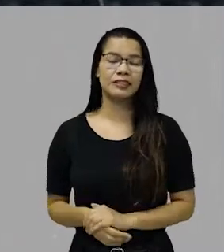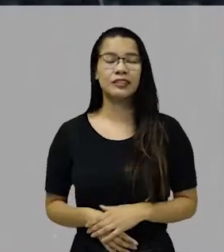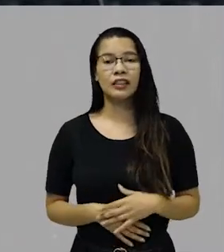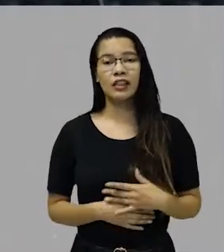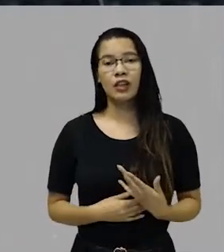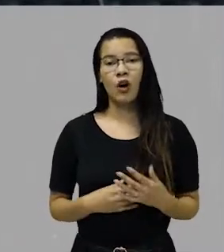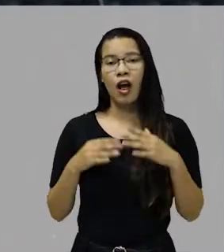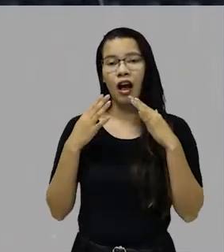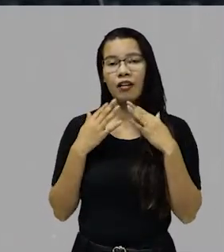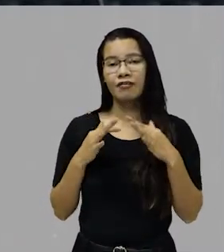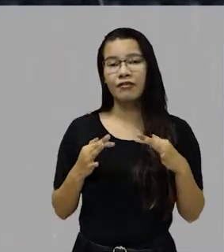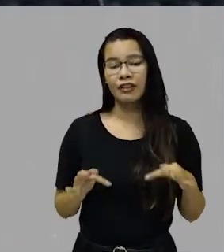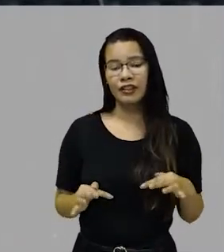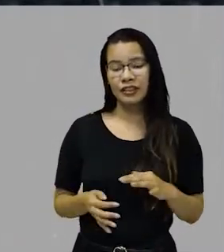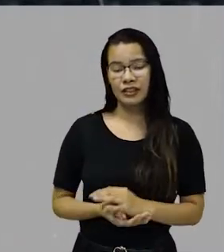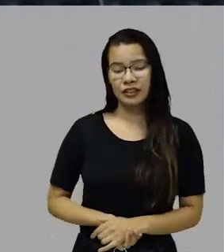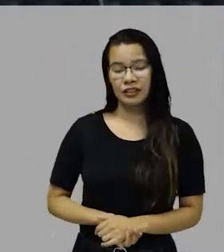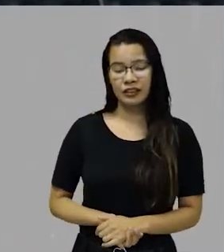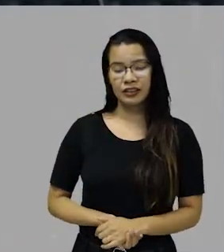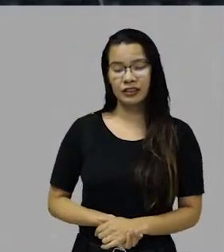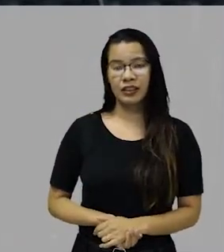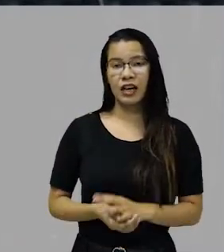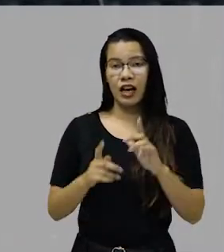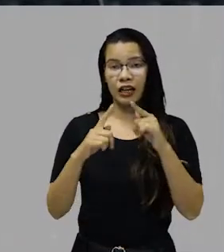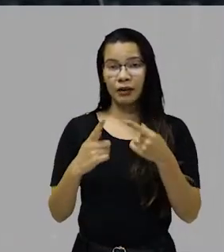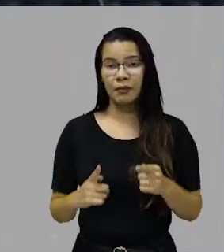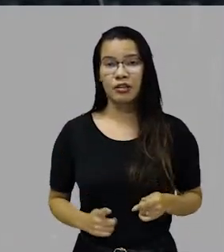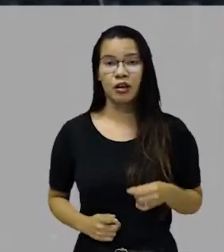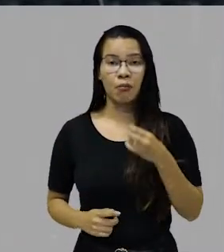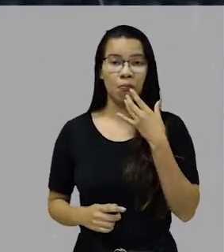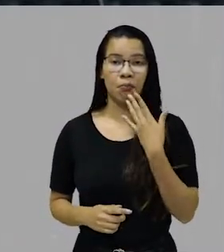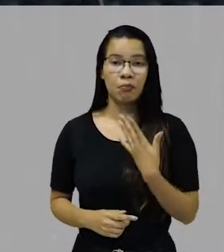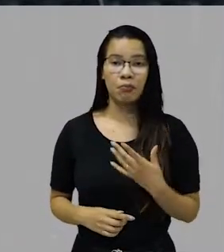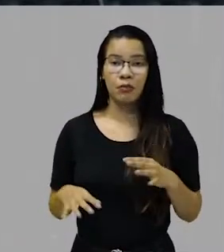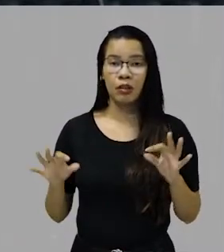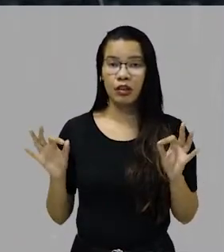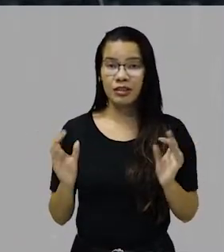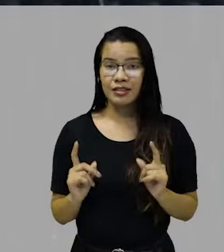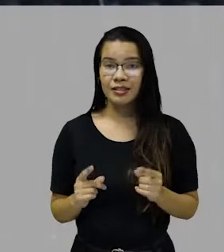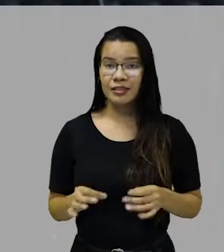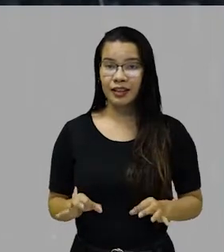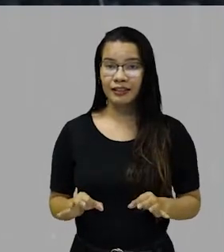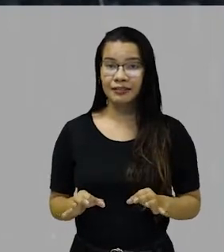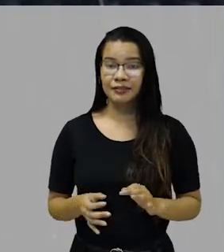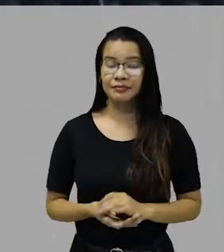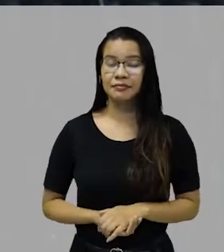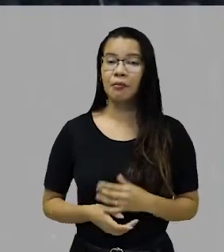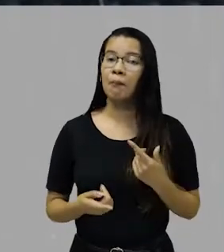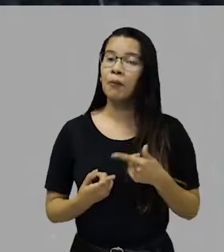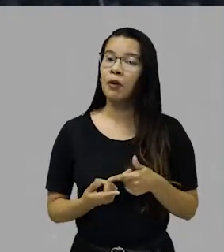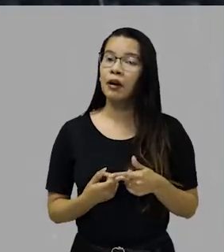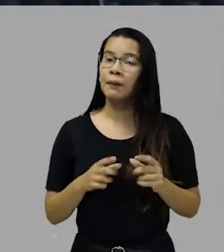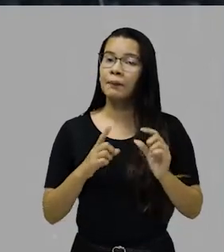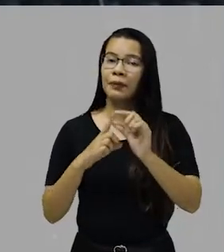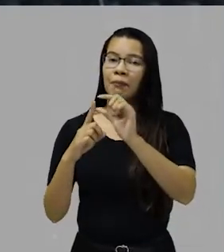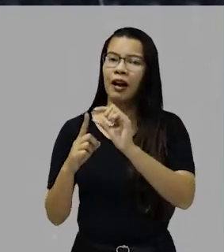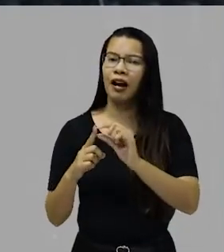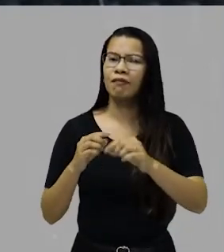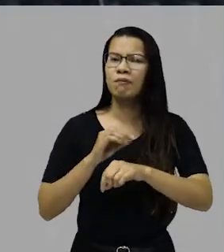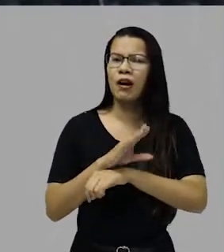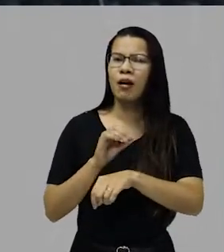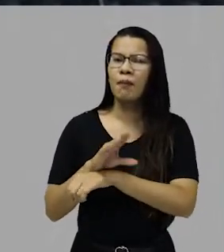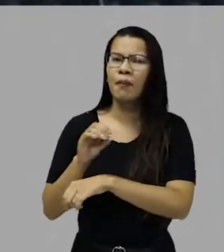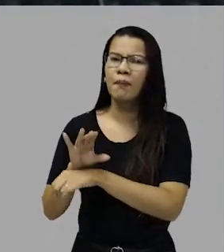tornando-as, no caso, tornando-a agramatical. No sentido negativo, agramatical. Por quê? Porque as palavras foram